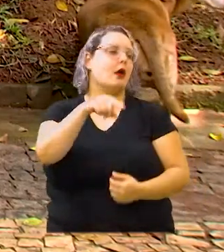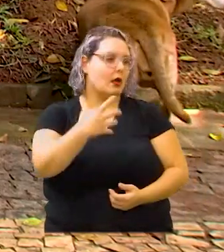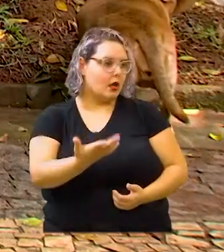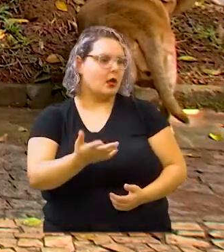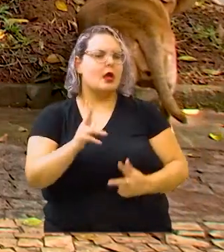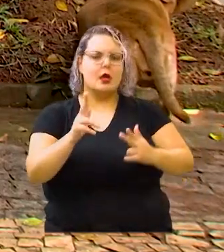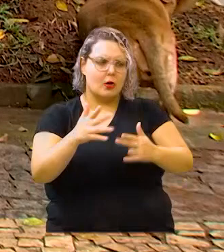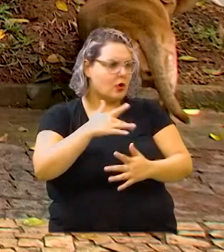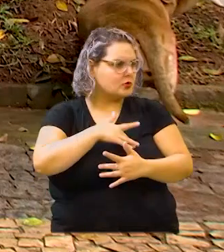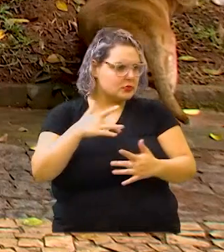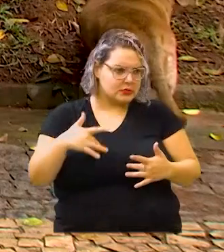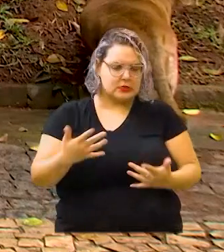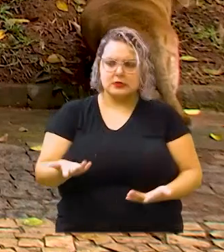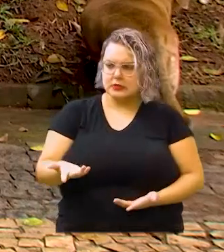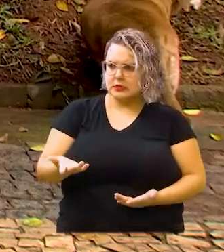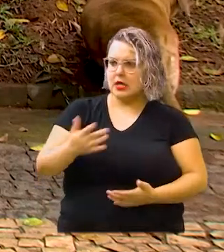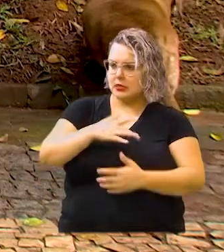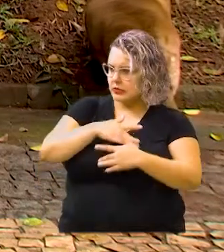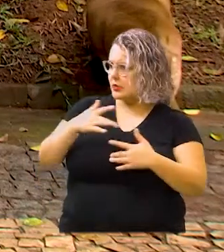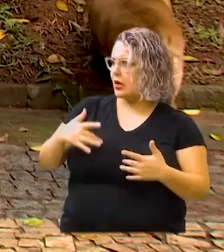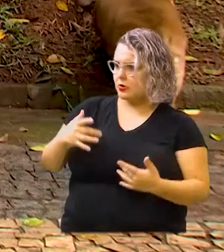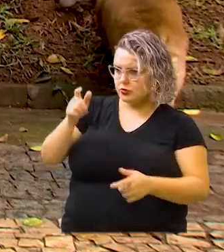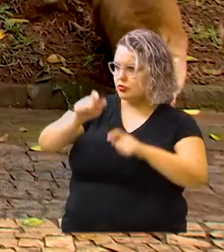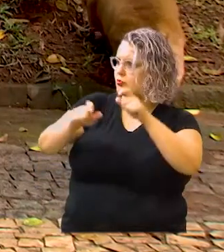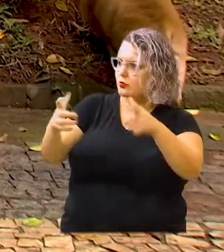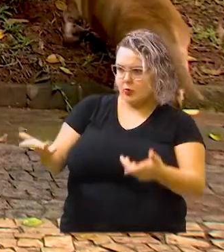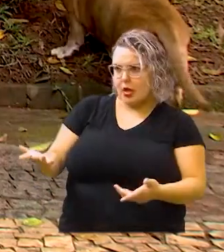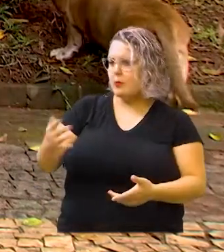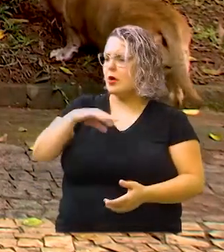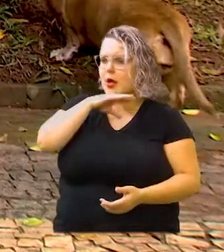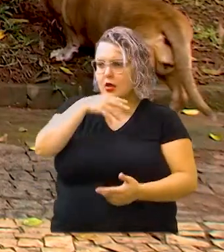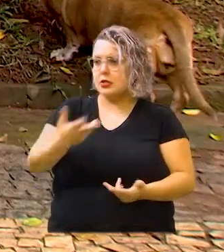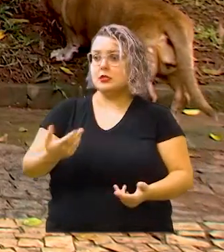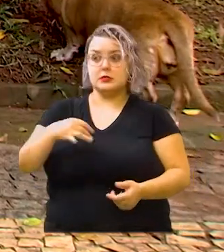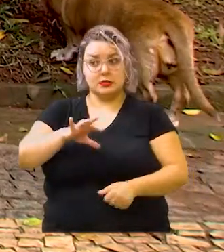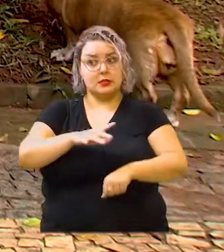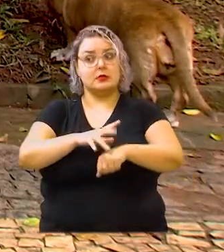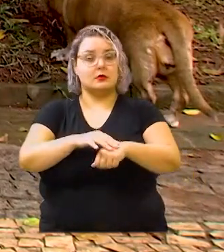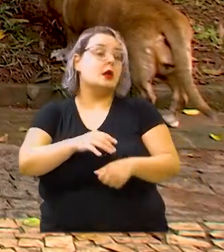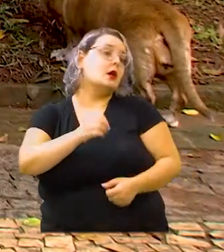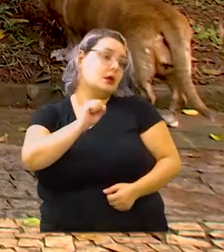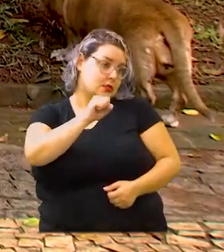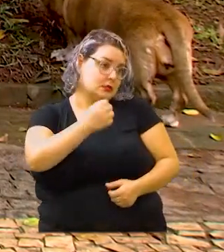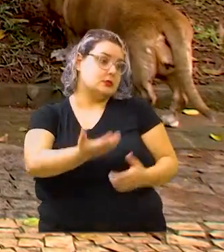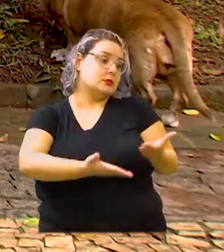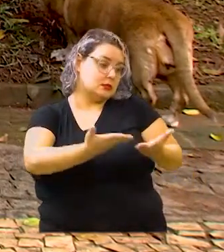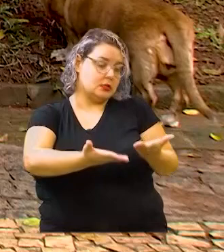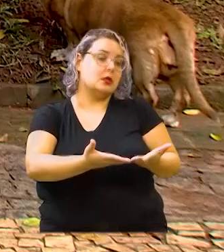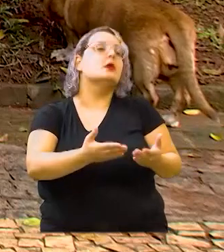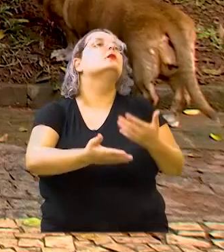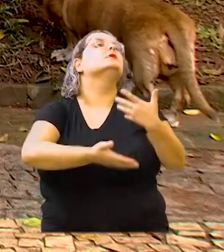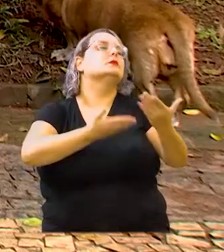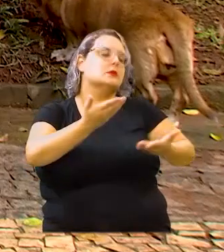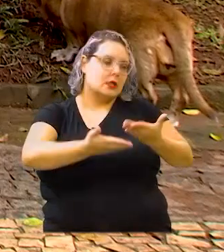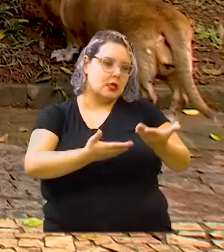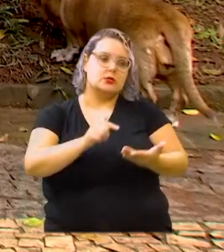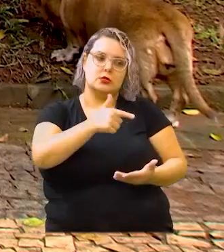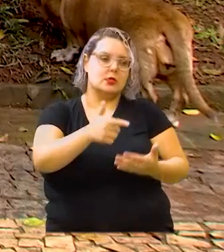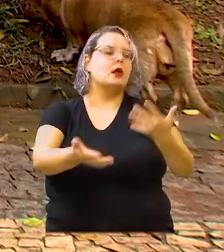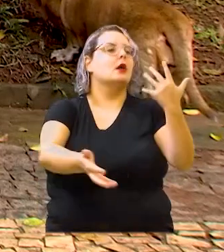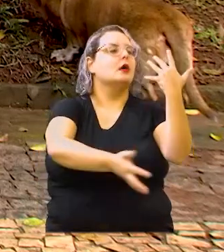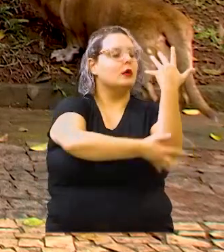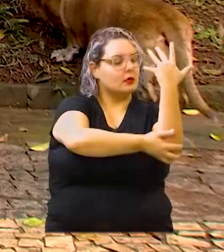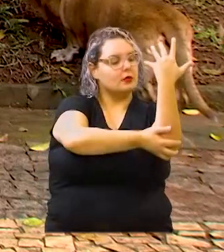a saúde de uma pessoa, a saúde de um animal, sim, não é? Se está doente, trata. Se existe tratamento, trate. Se não existe,